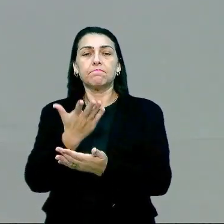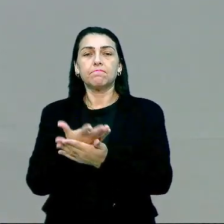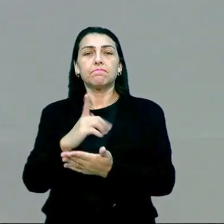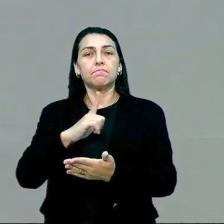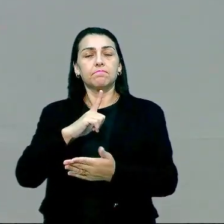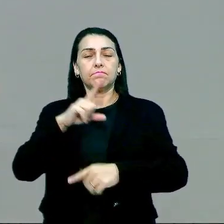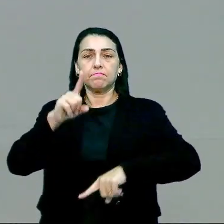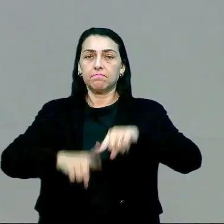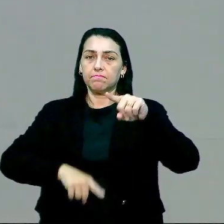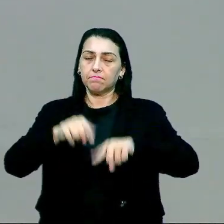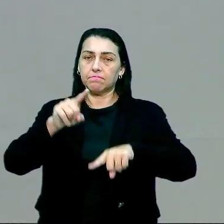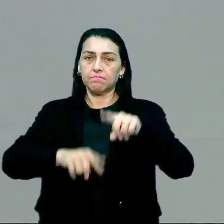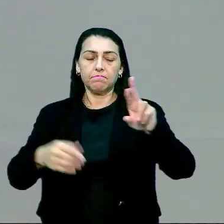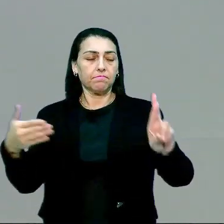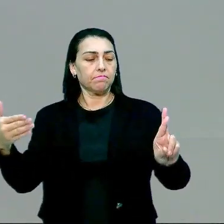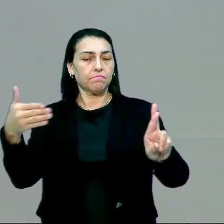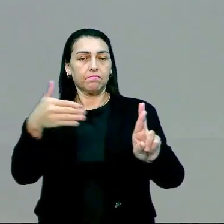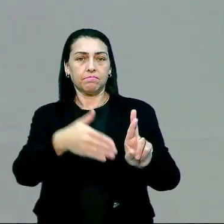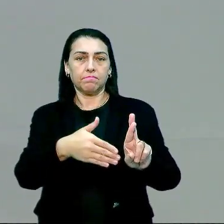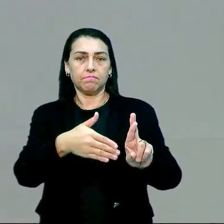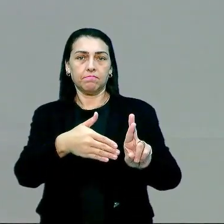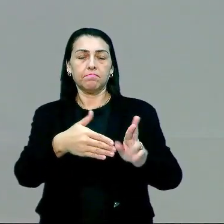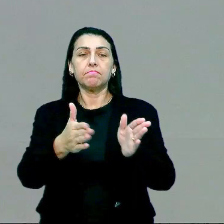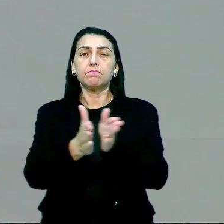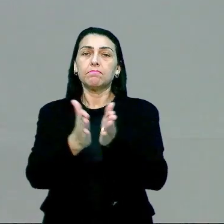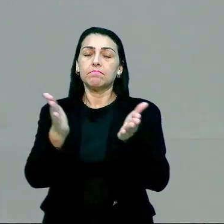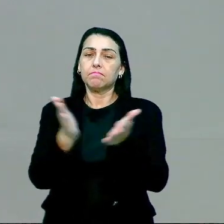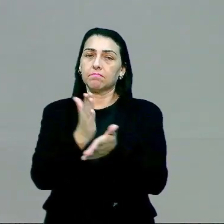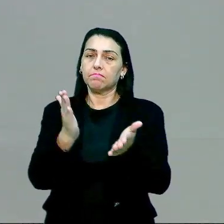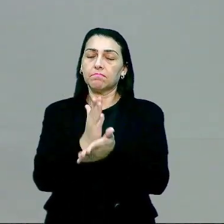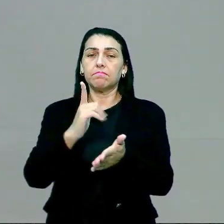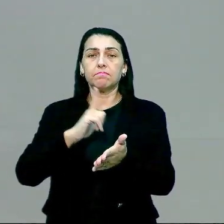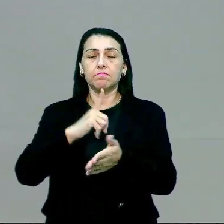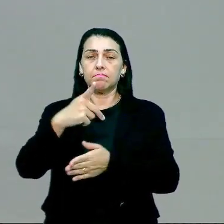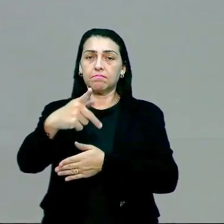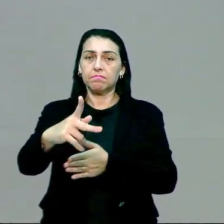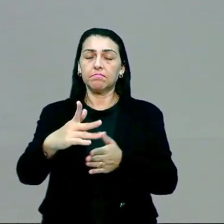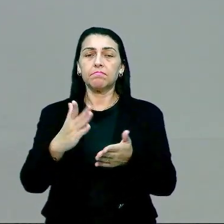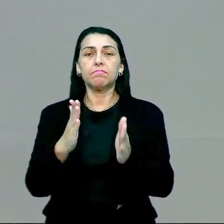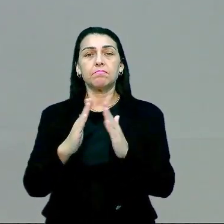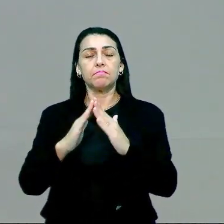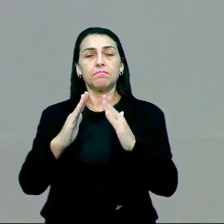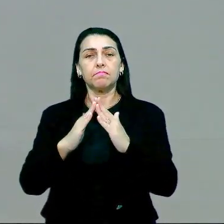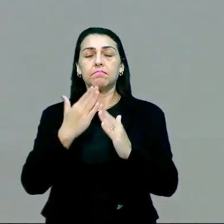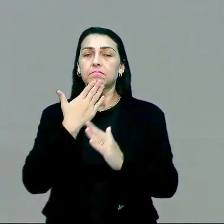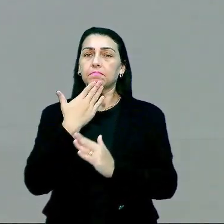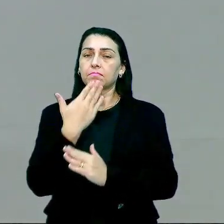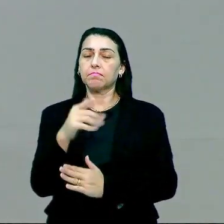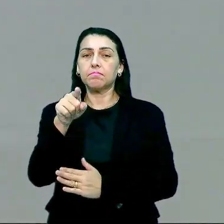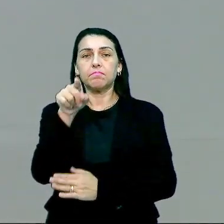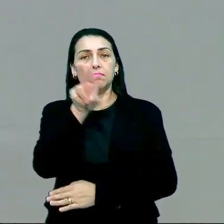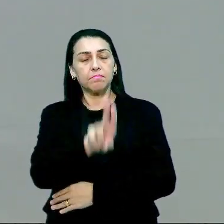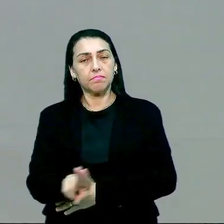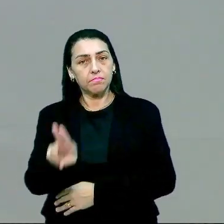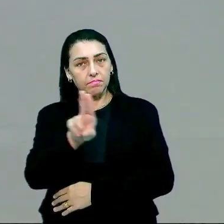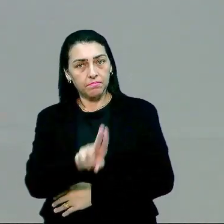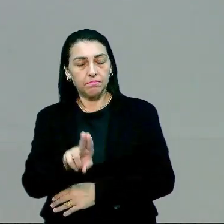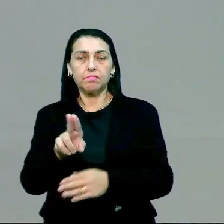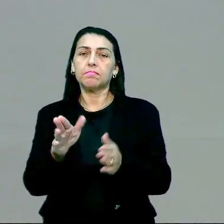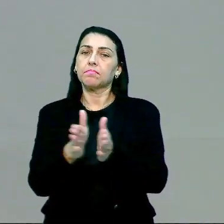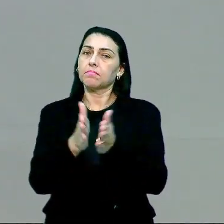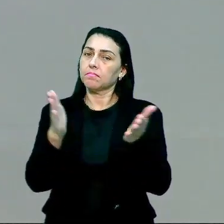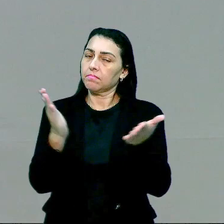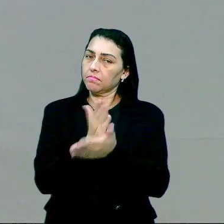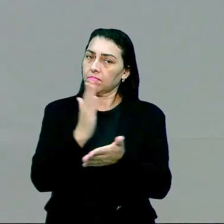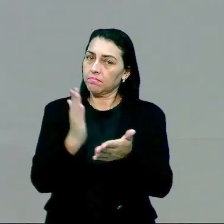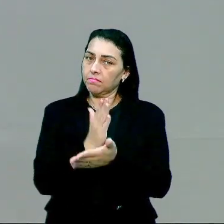um material referencial, que é o livro que você tem na sua casa. E eu peço que você utilize esse